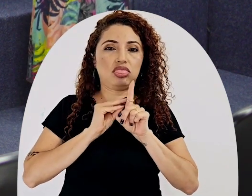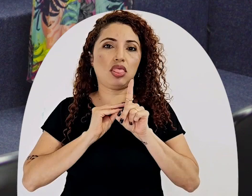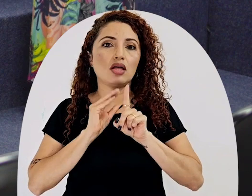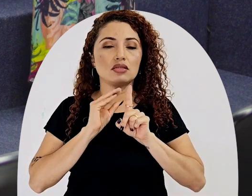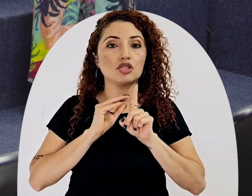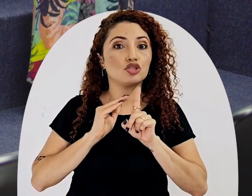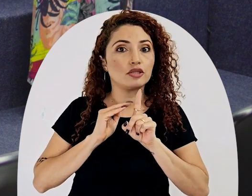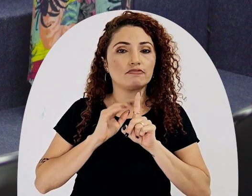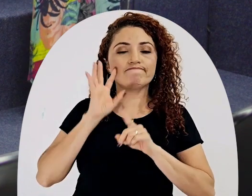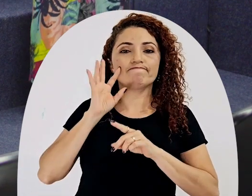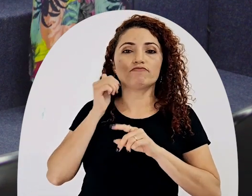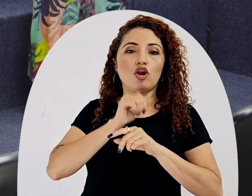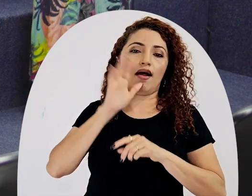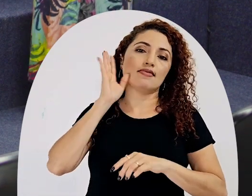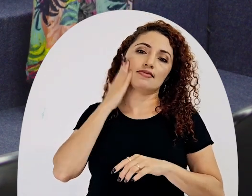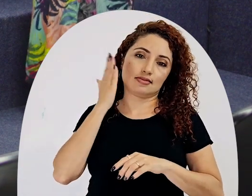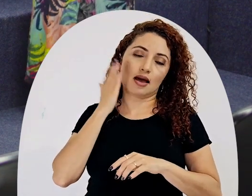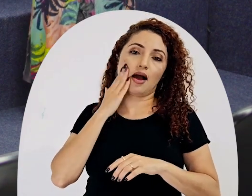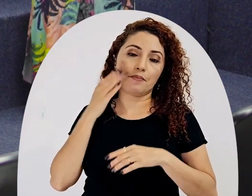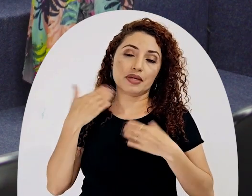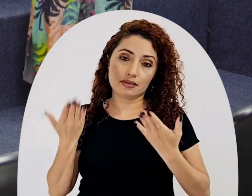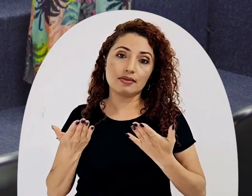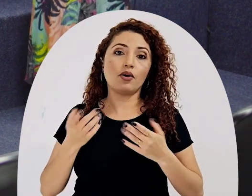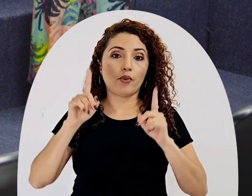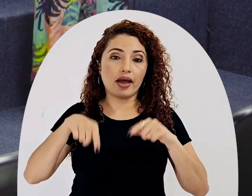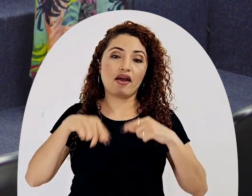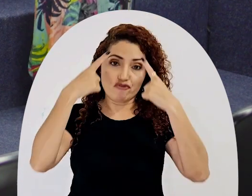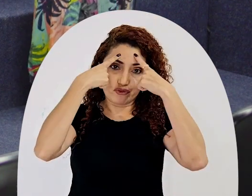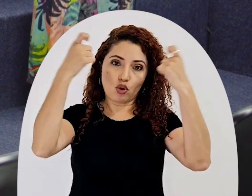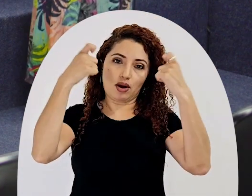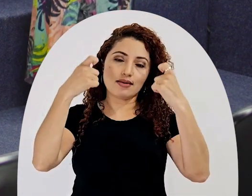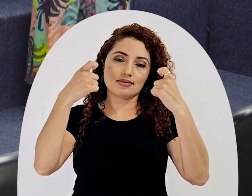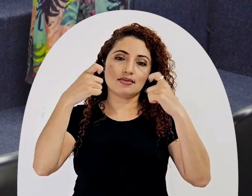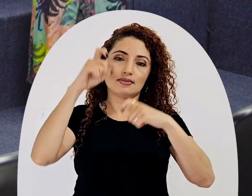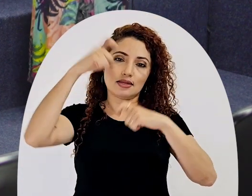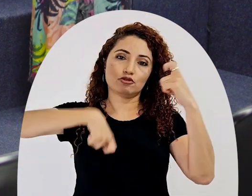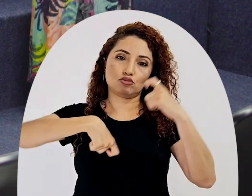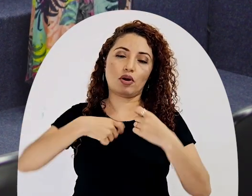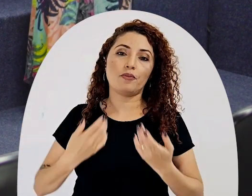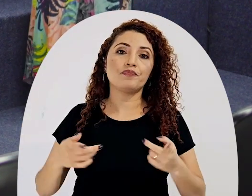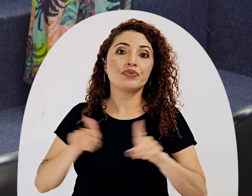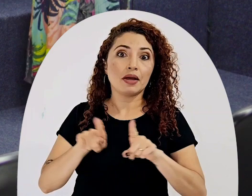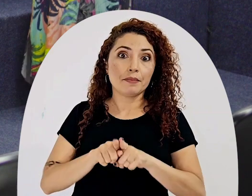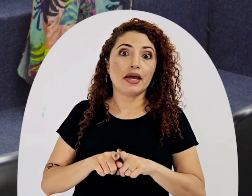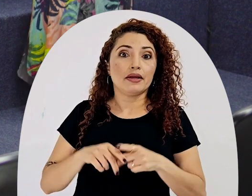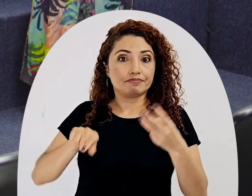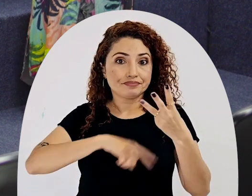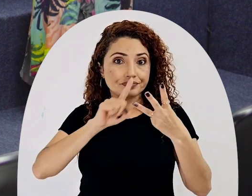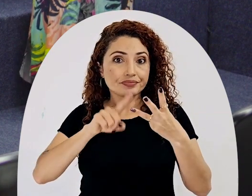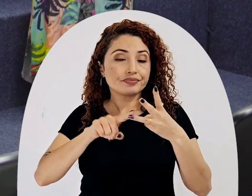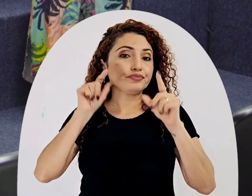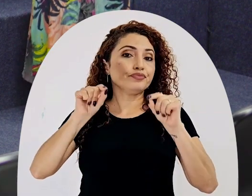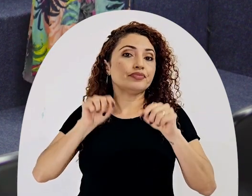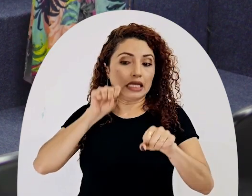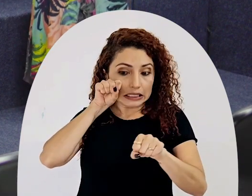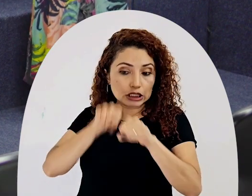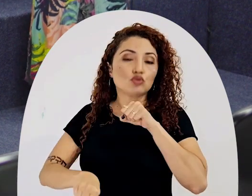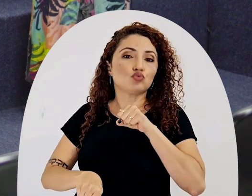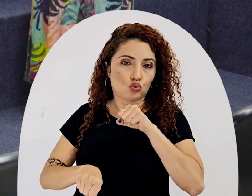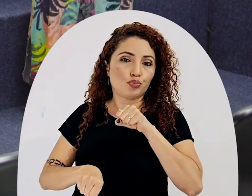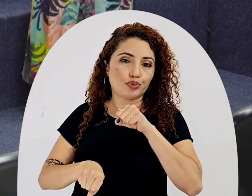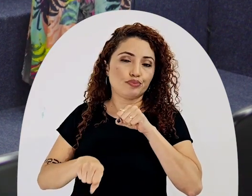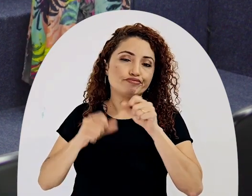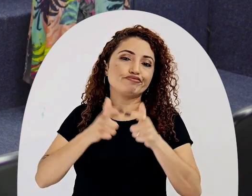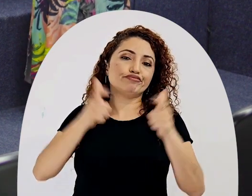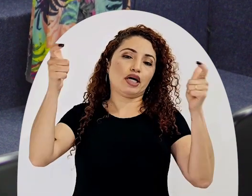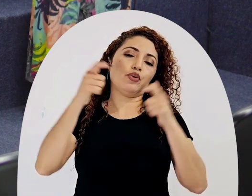essa é a diferenciação, né, desses tipos de violência sexual. Nós falamos também da questão do estupro, que talvez seja, né, mais